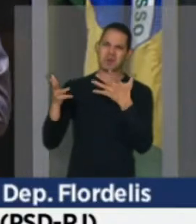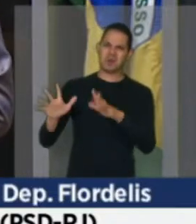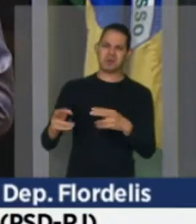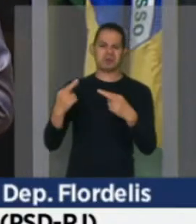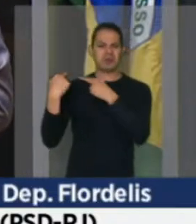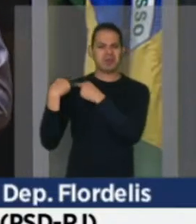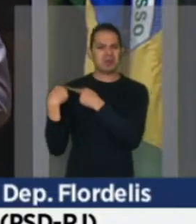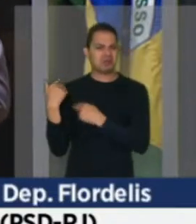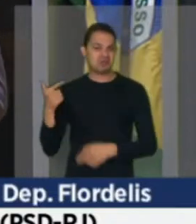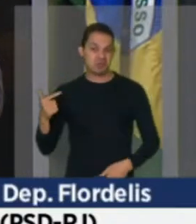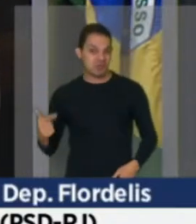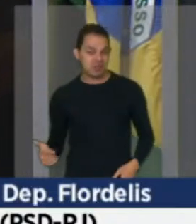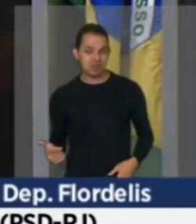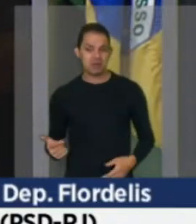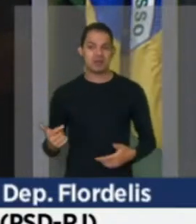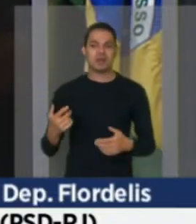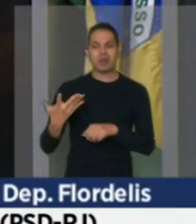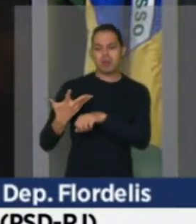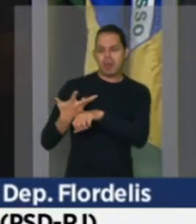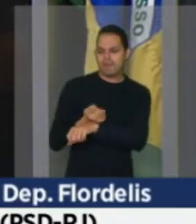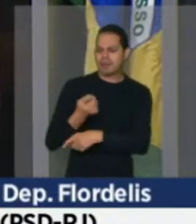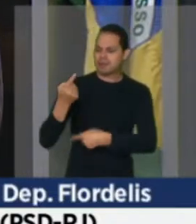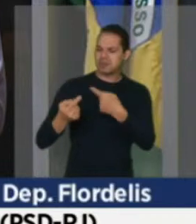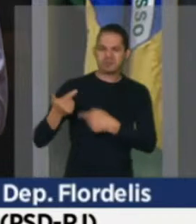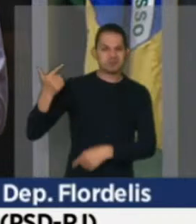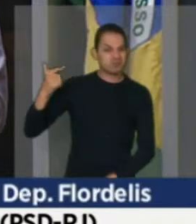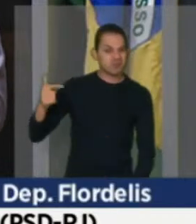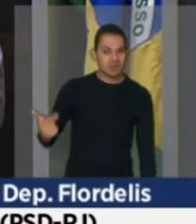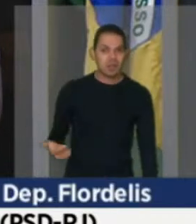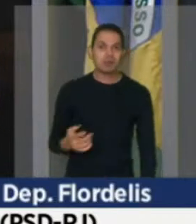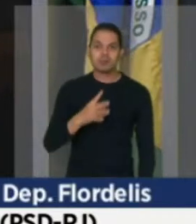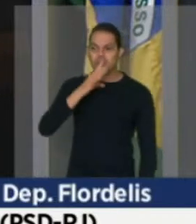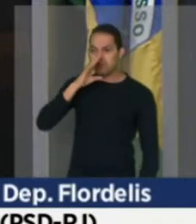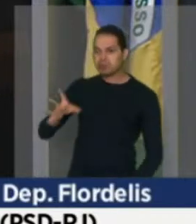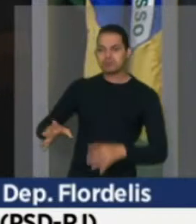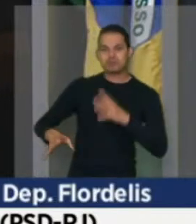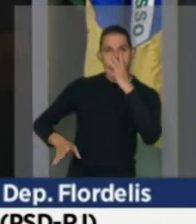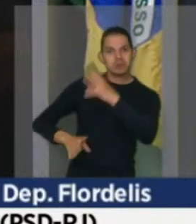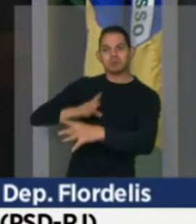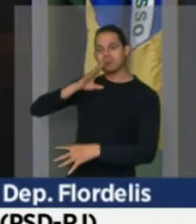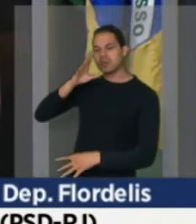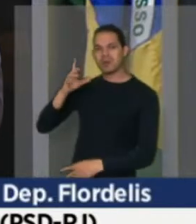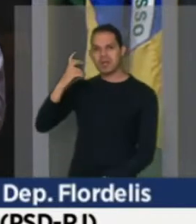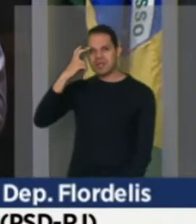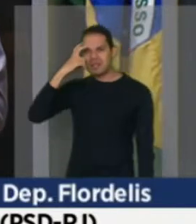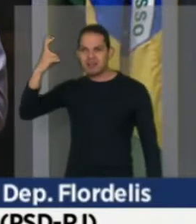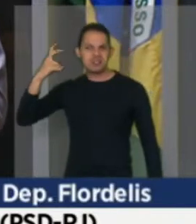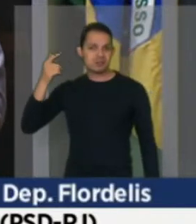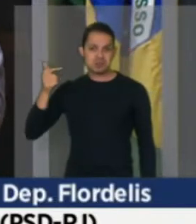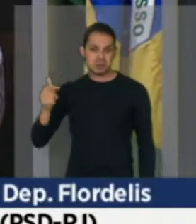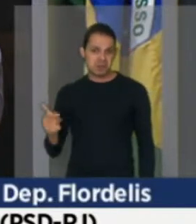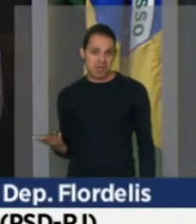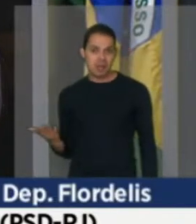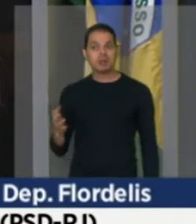competência, ela não teria habilidade política, ela não teria inteligência.